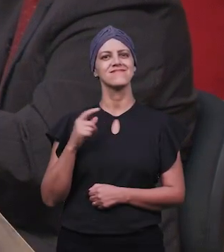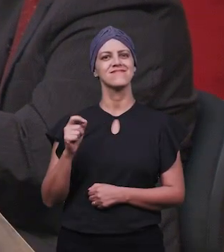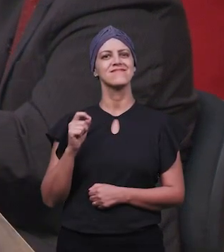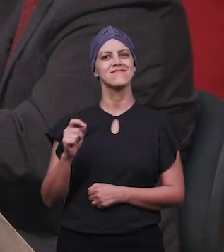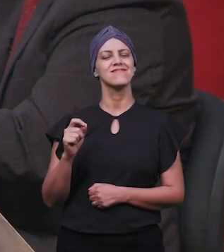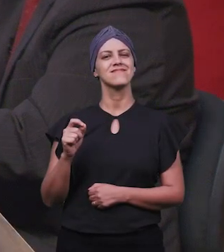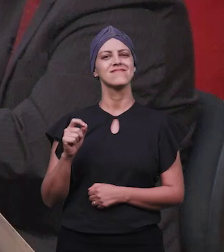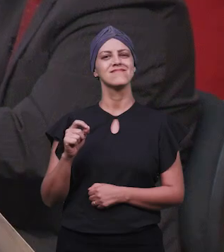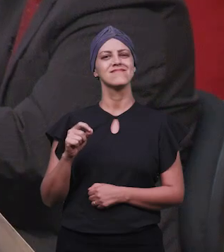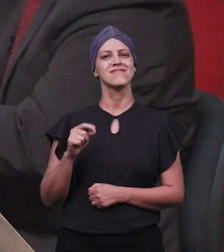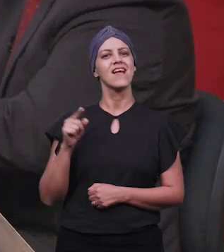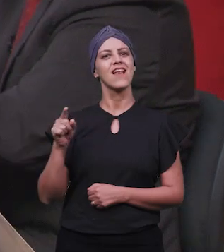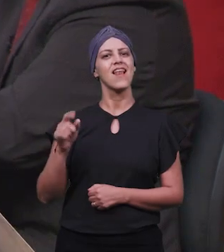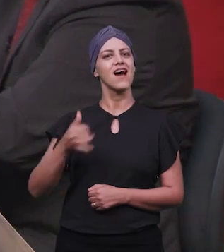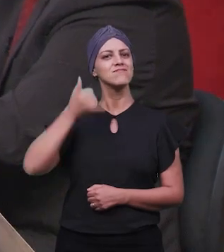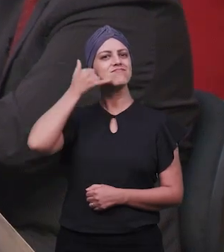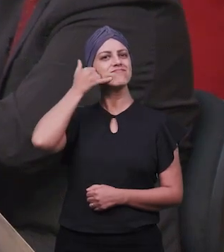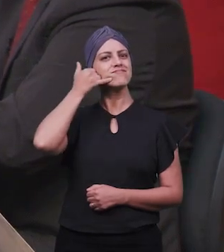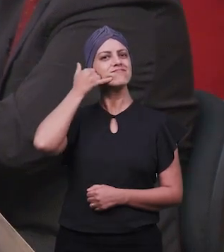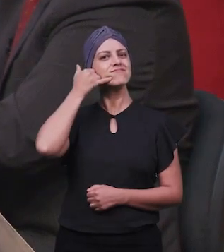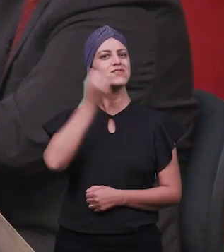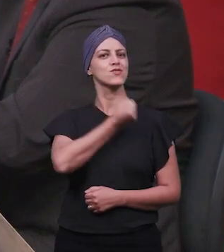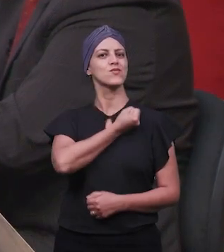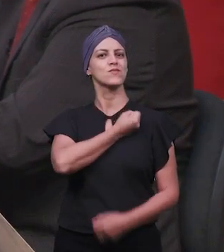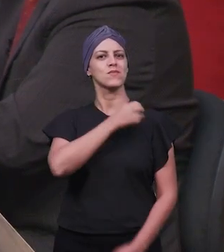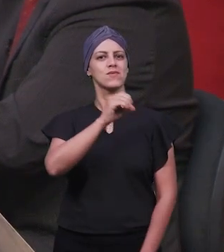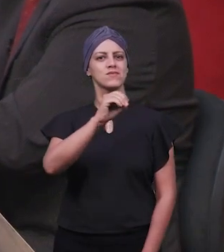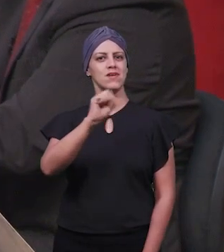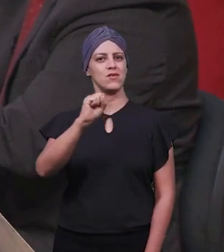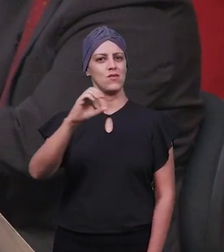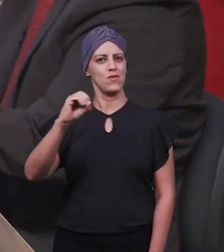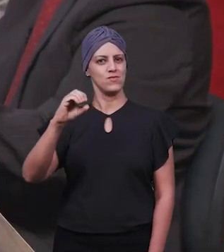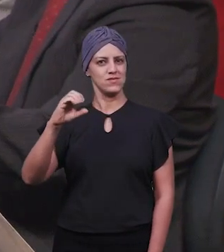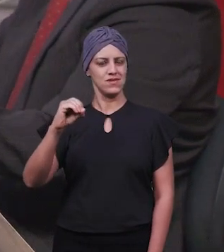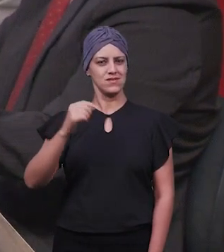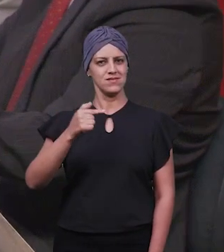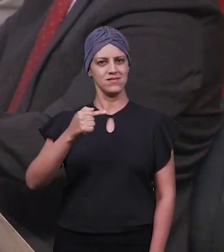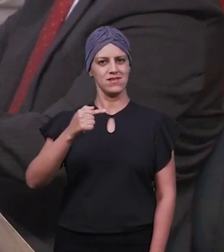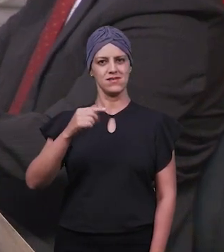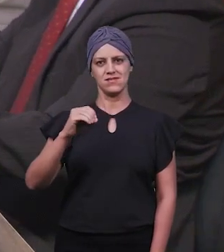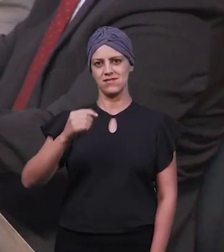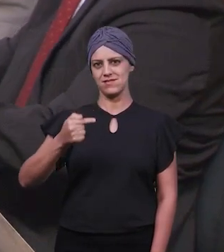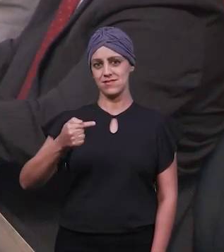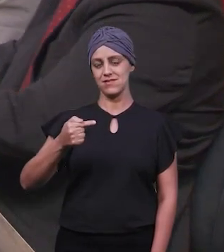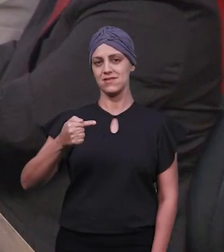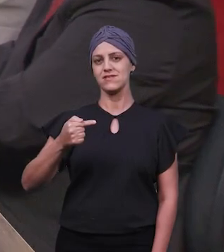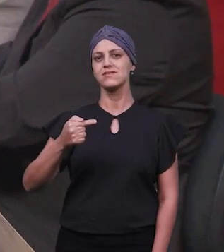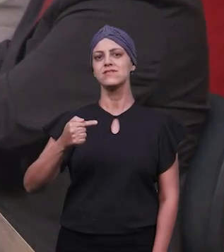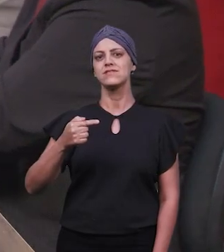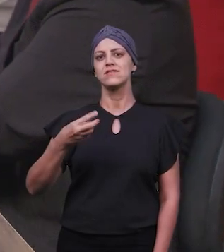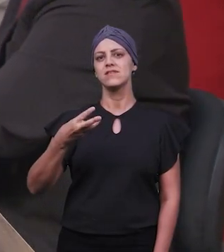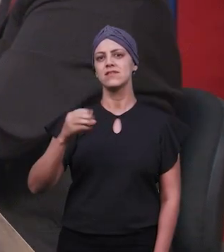que atendem no telefone 0800, que é esse telefone aqui,